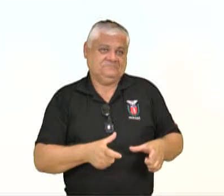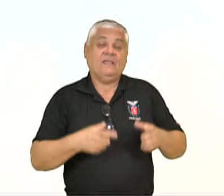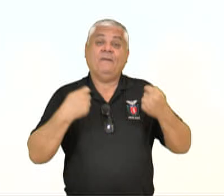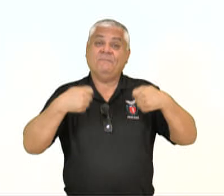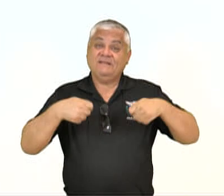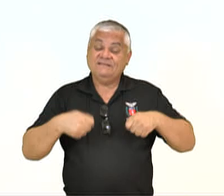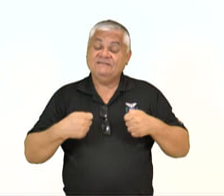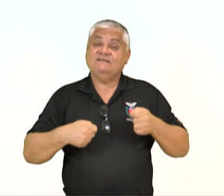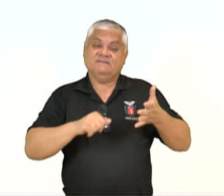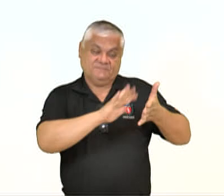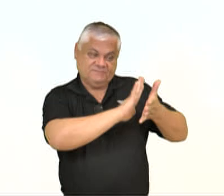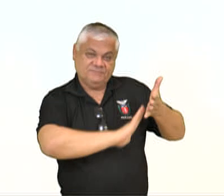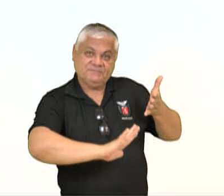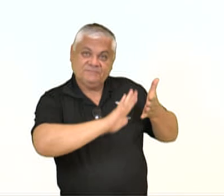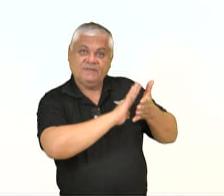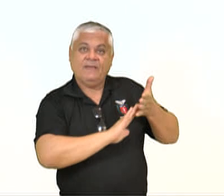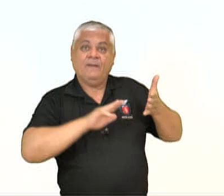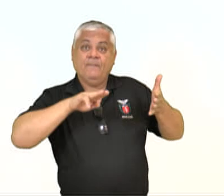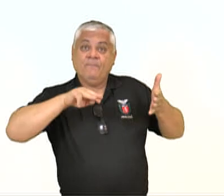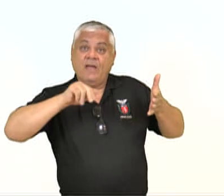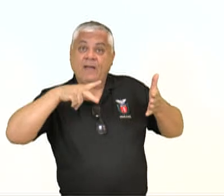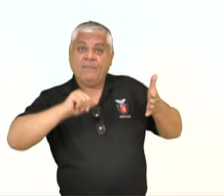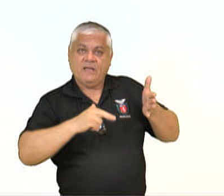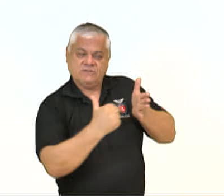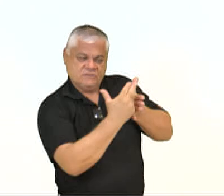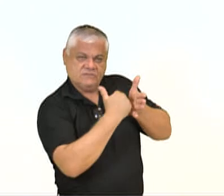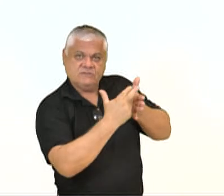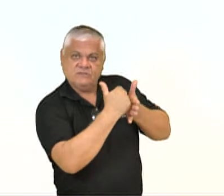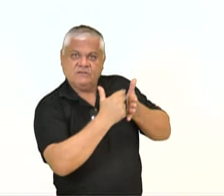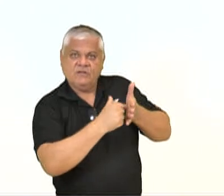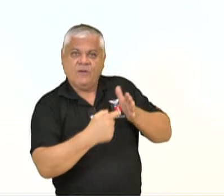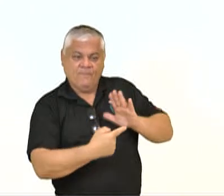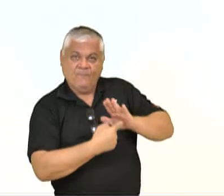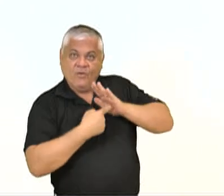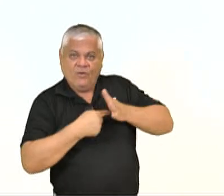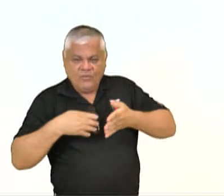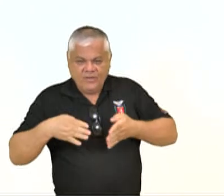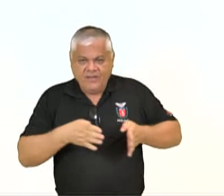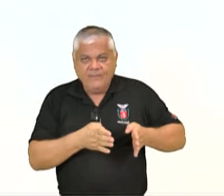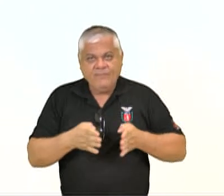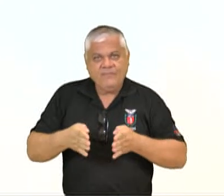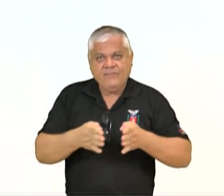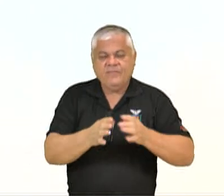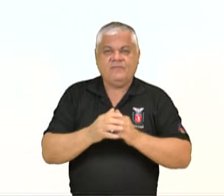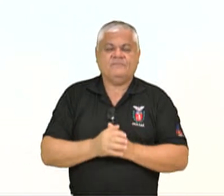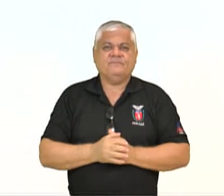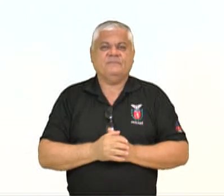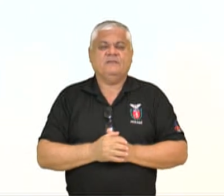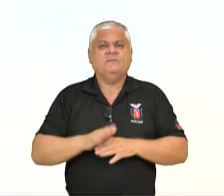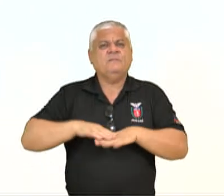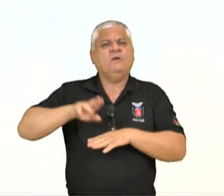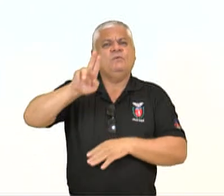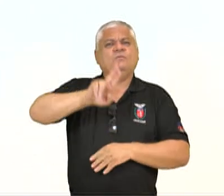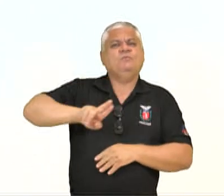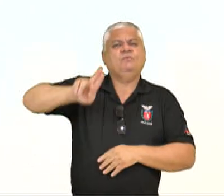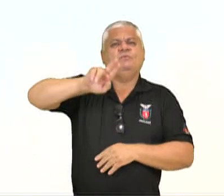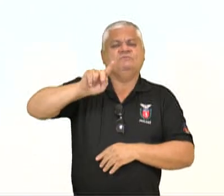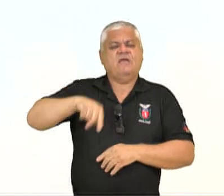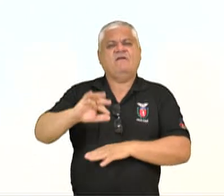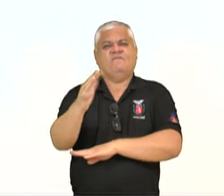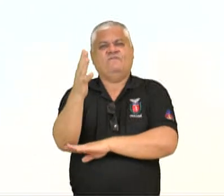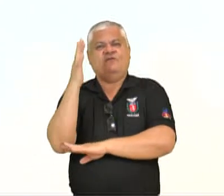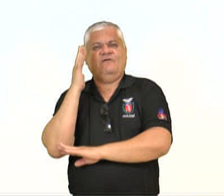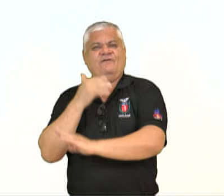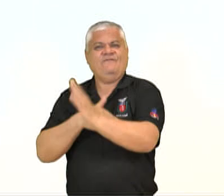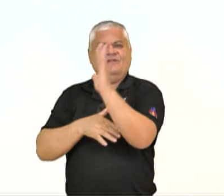um mapa do lugar e uma orientação dessa área. O mais utilizado são as